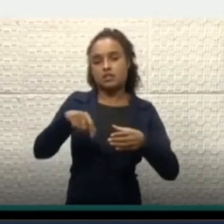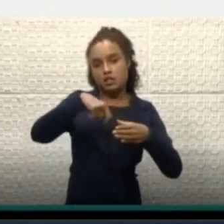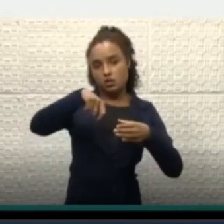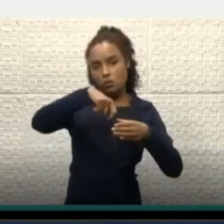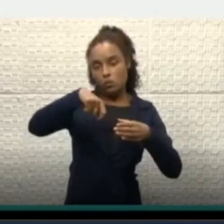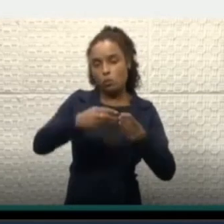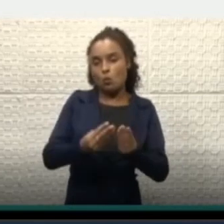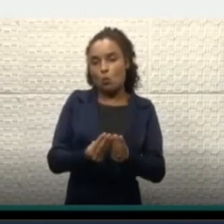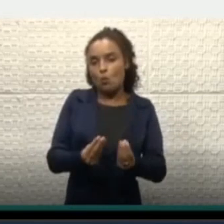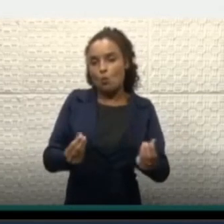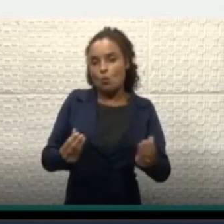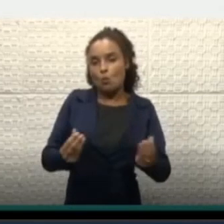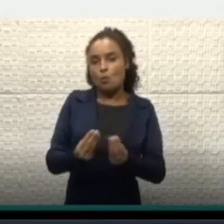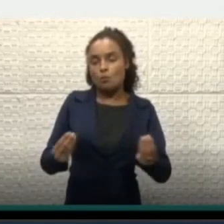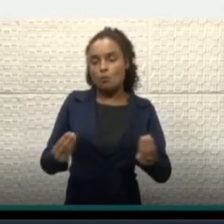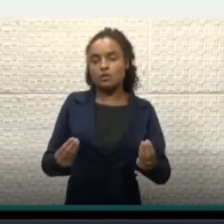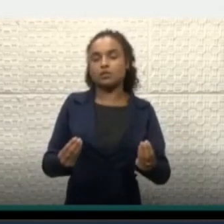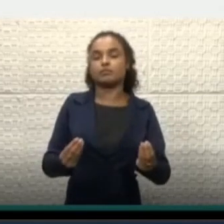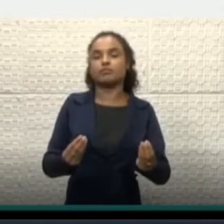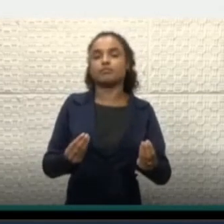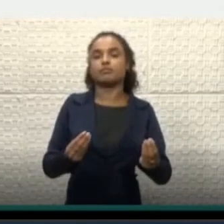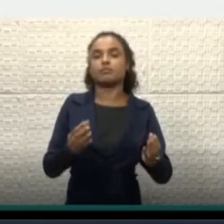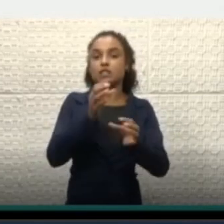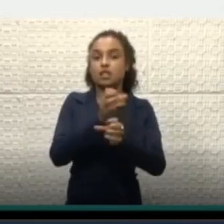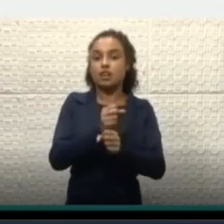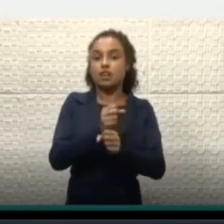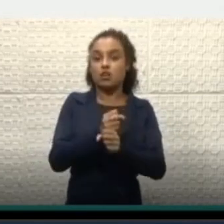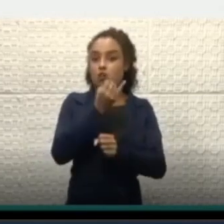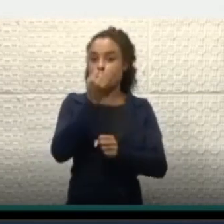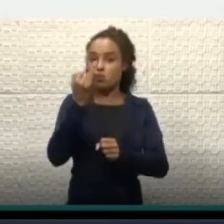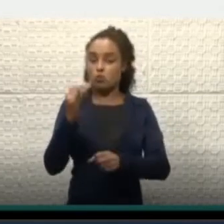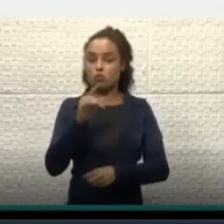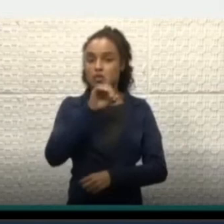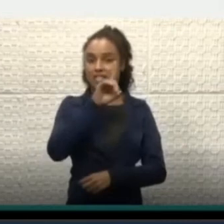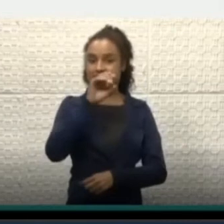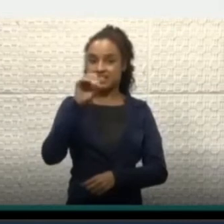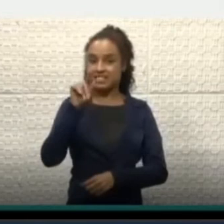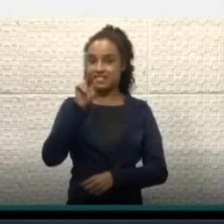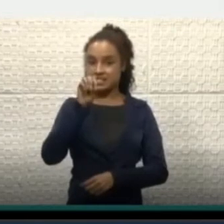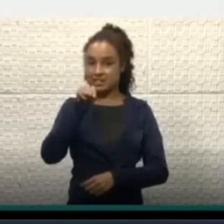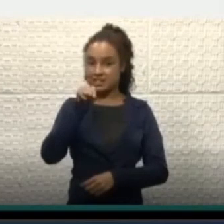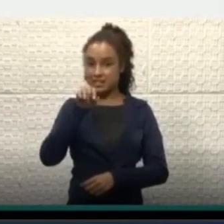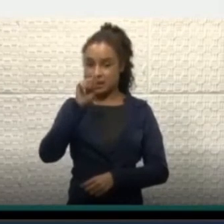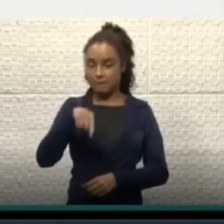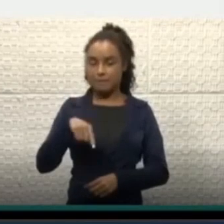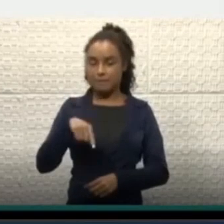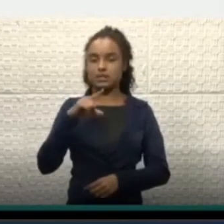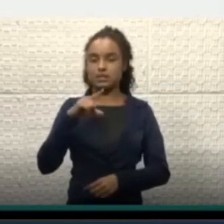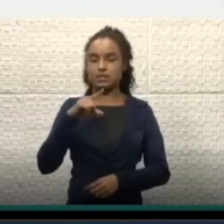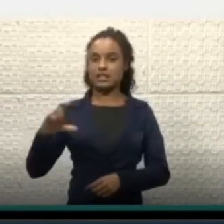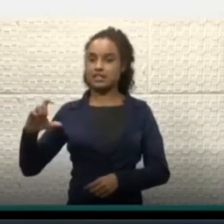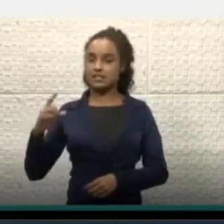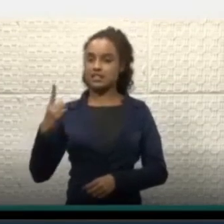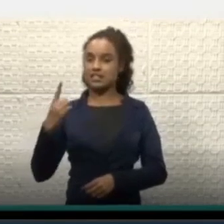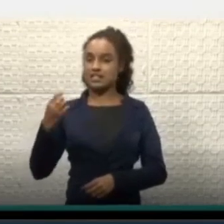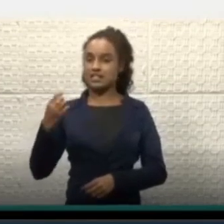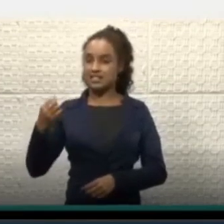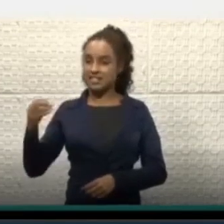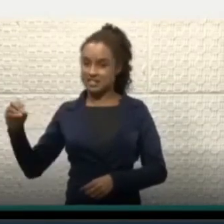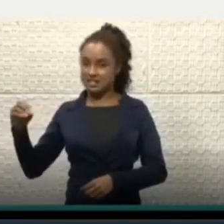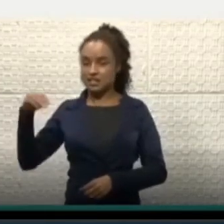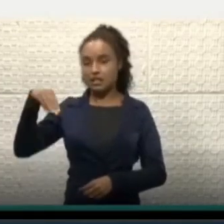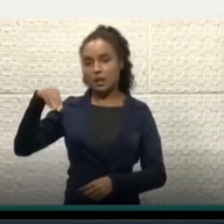quantidade do roteiro é 100 gramas para 600 ml de água